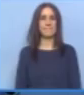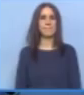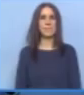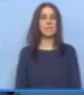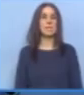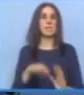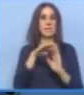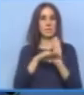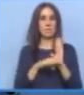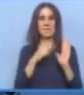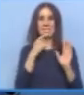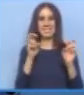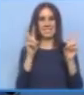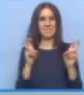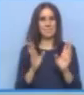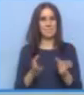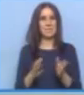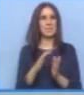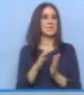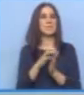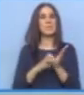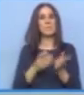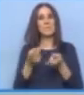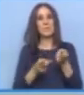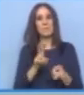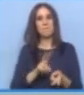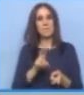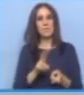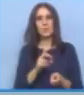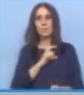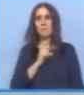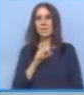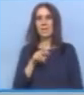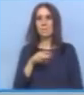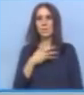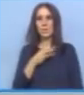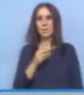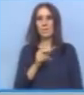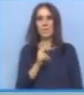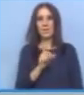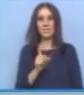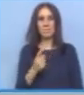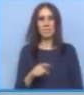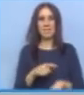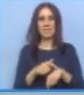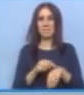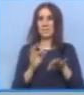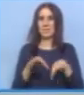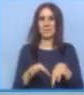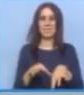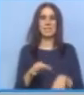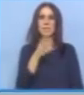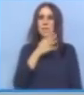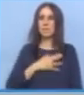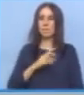temos de dizer ainda alguma coisa sobre o texto da segunda leitura, se calhar já só com o Padre Armindo Vaz, porque o nosso tempo está a chegar ao fim. Então